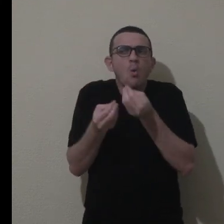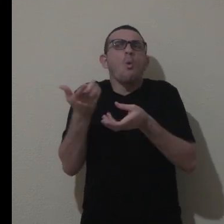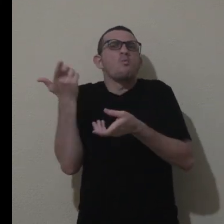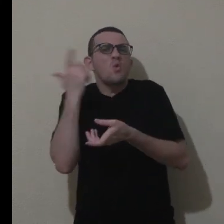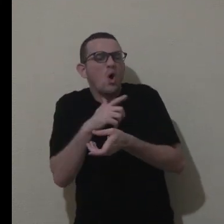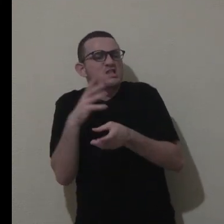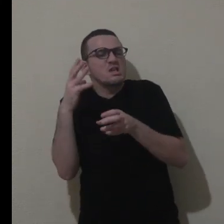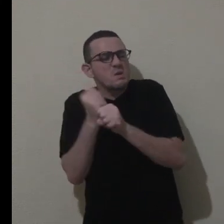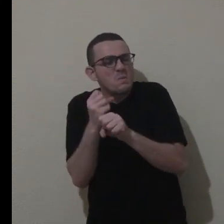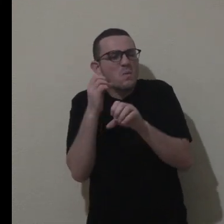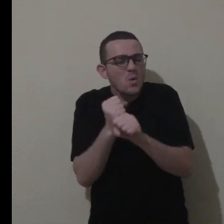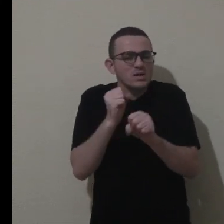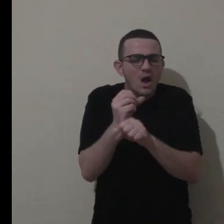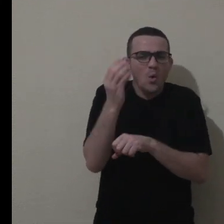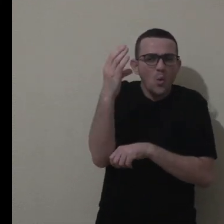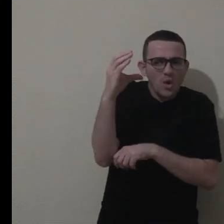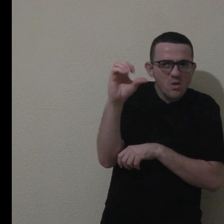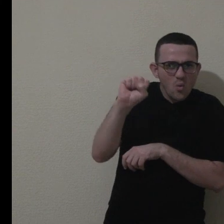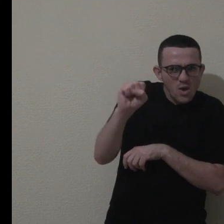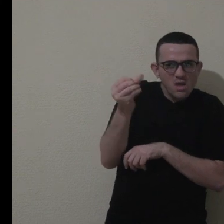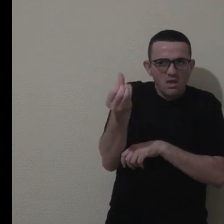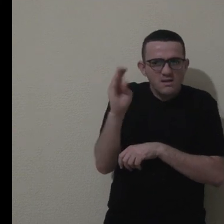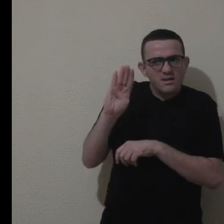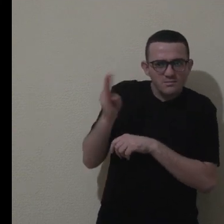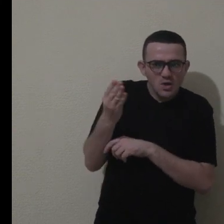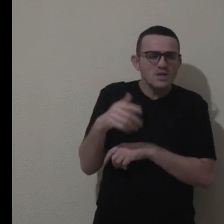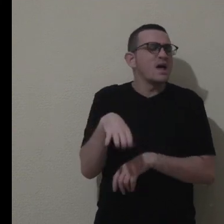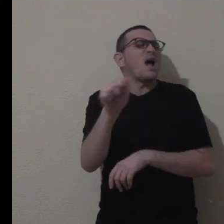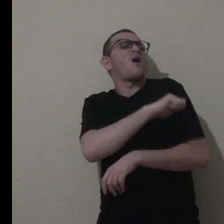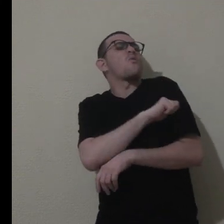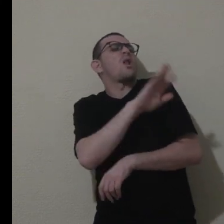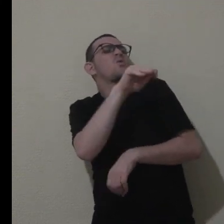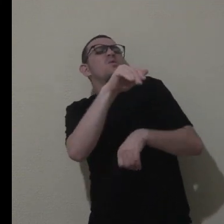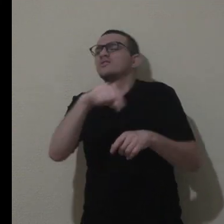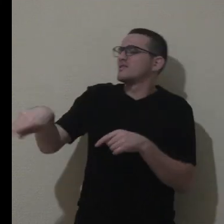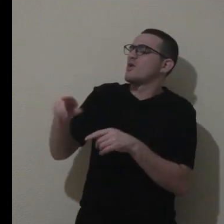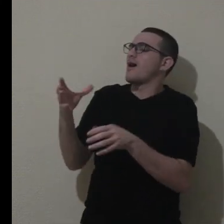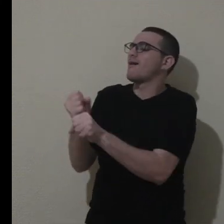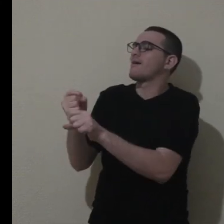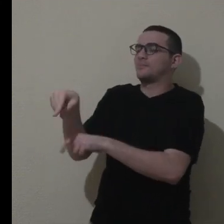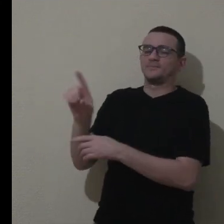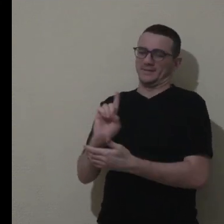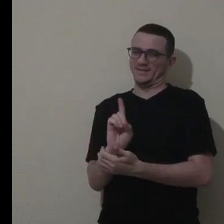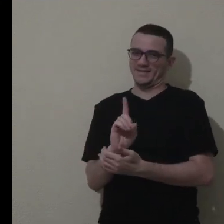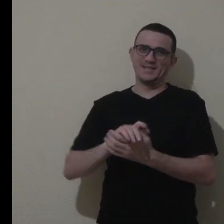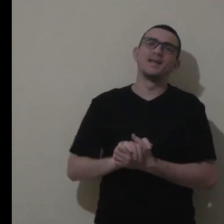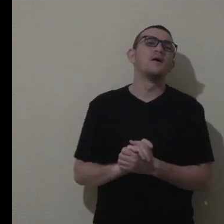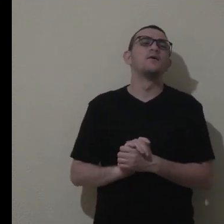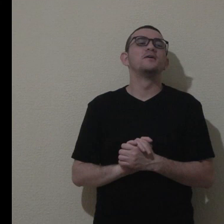o cara contou 86 bilhões de neurônios. Pode, põe um aluno de iniciação científica, põe lá para contar. Não,